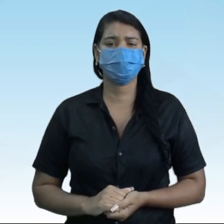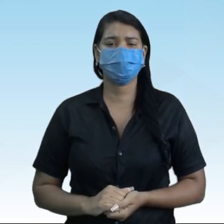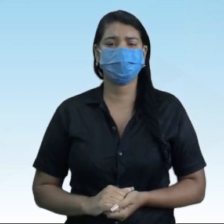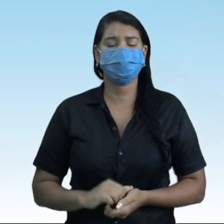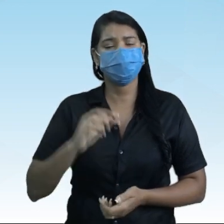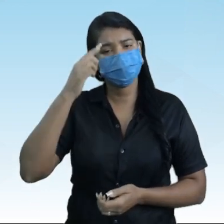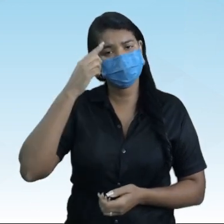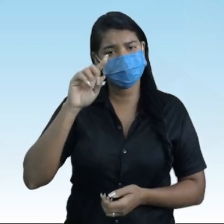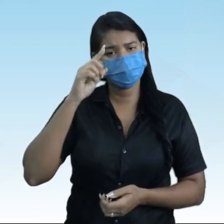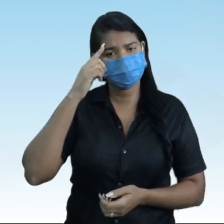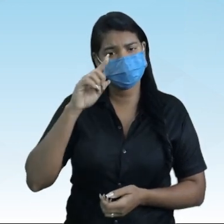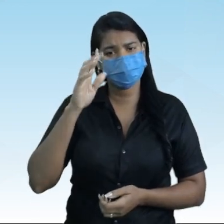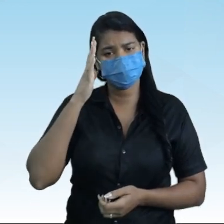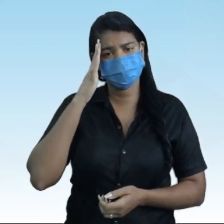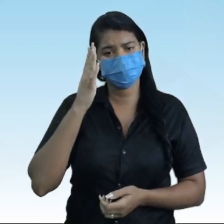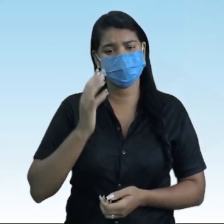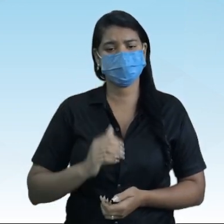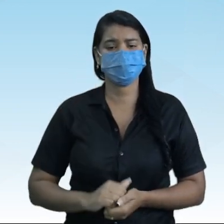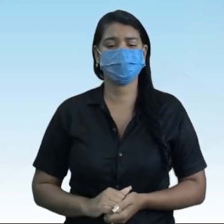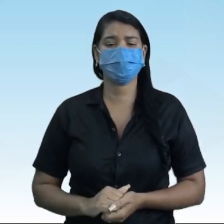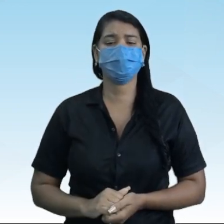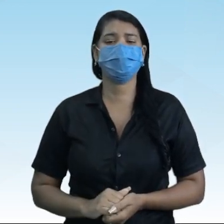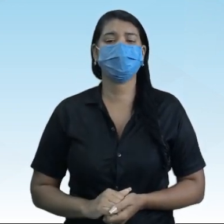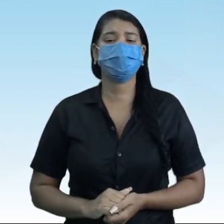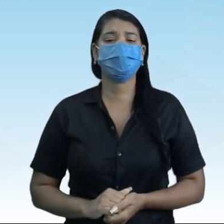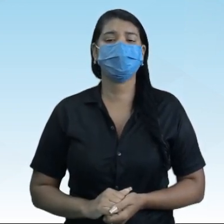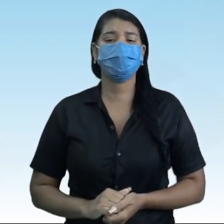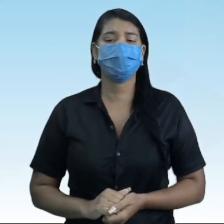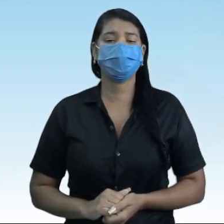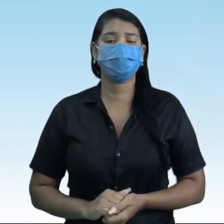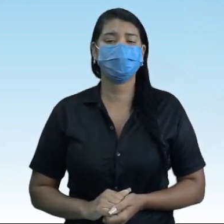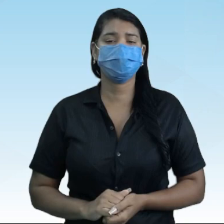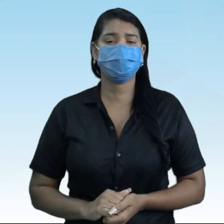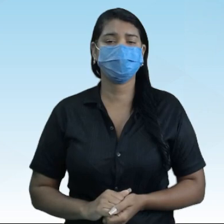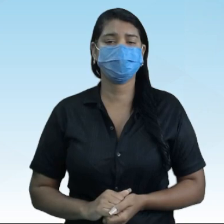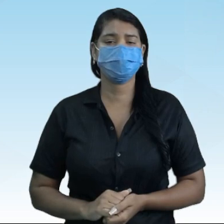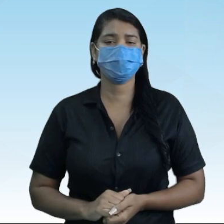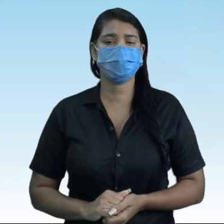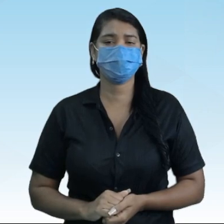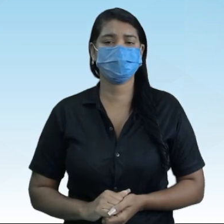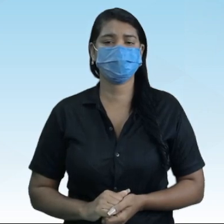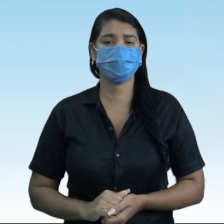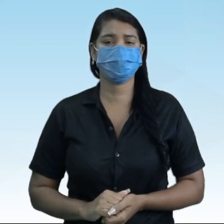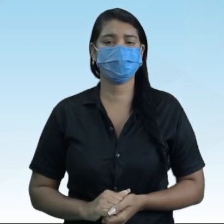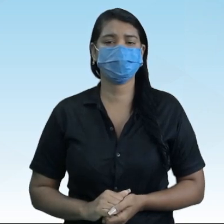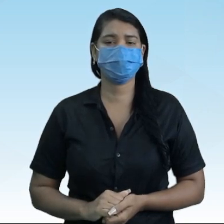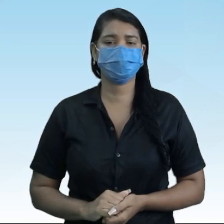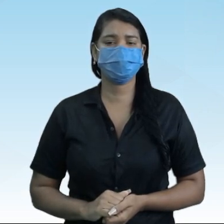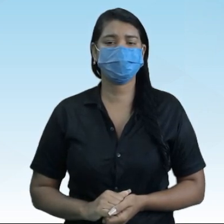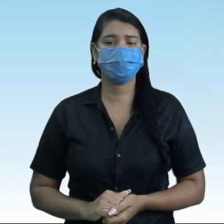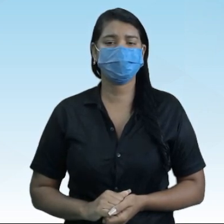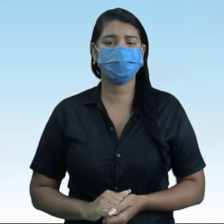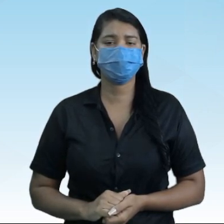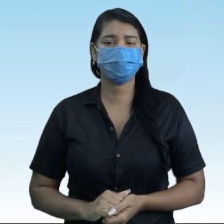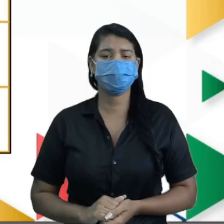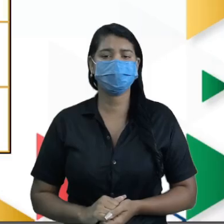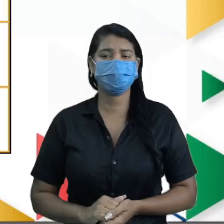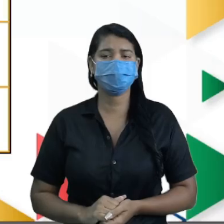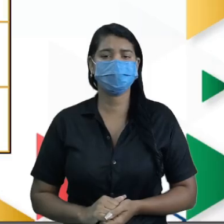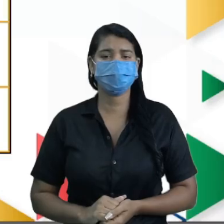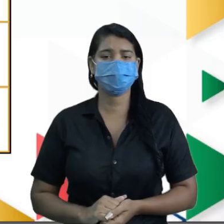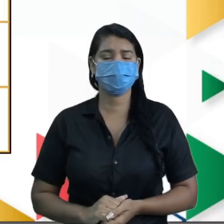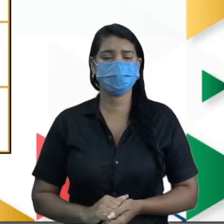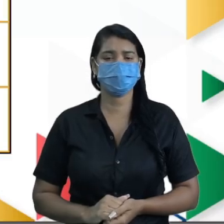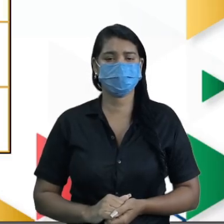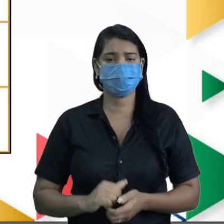do cotidiano. Presta bastante atenção e segue para a gente, tá? Já marquei aí fevereiro. Vamos seguir? Daniela fez